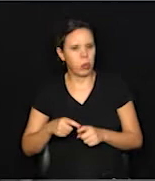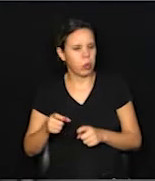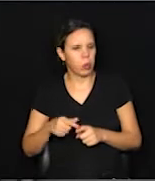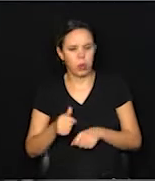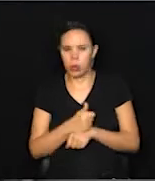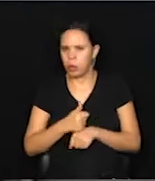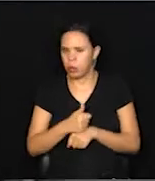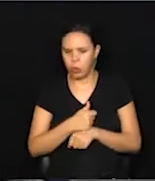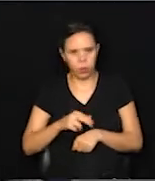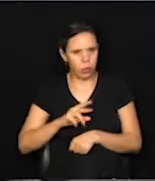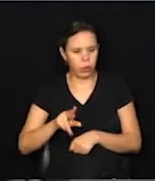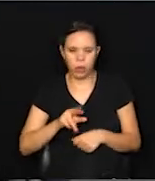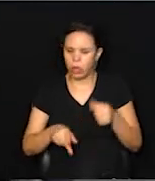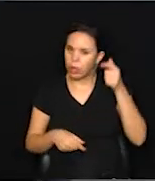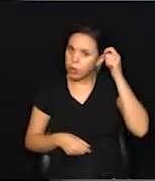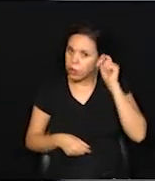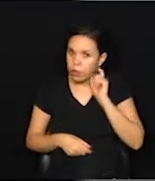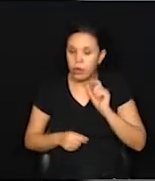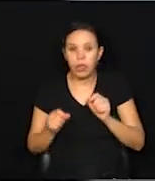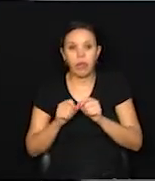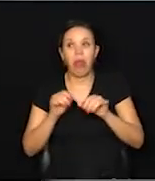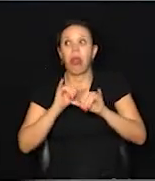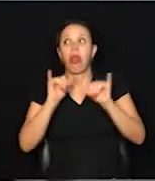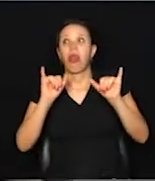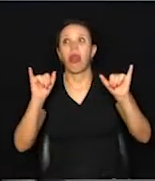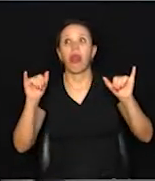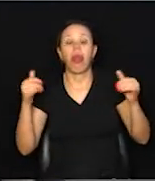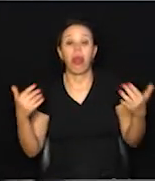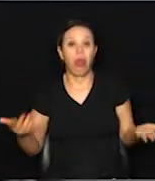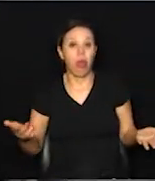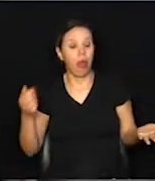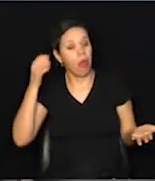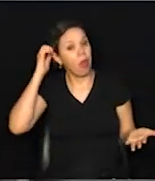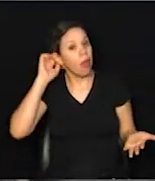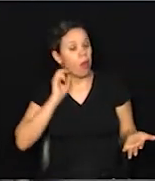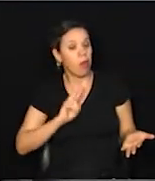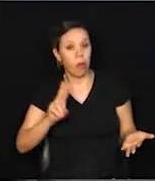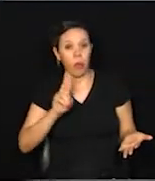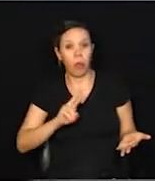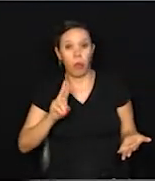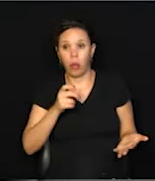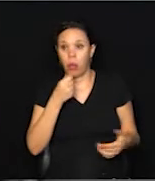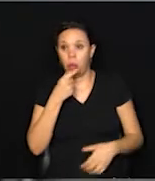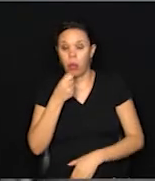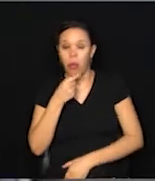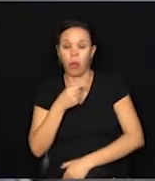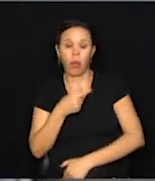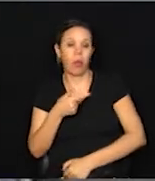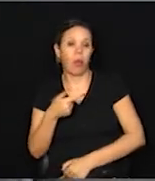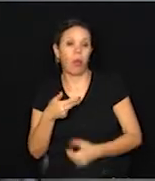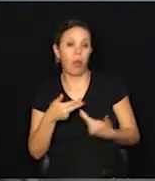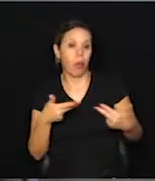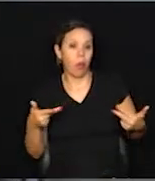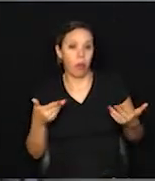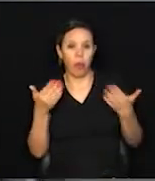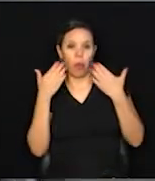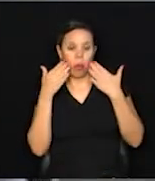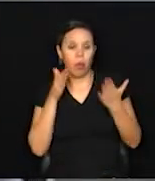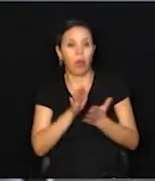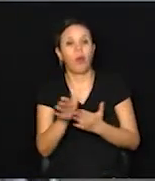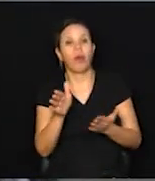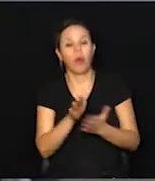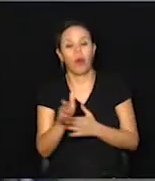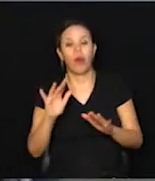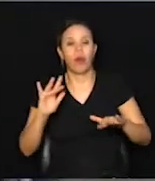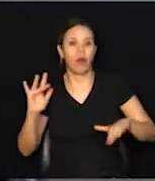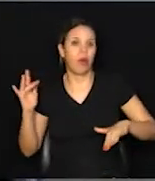área médica, fazendo propaganda do uso desses remédios, fazendo publicações nas